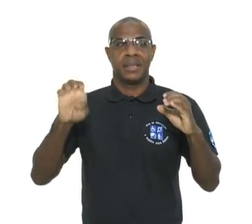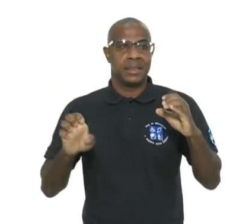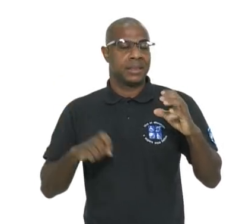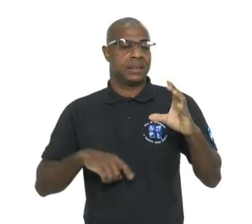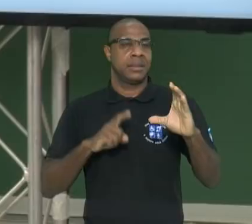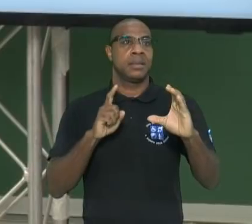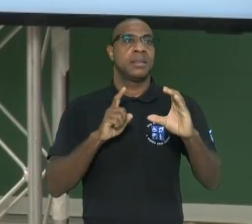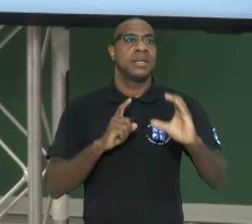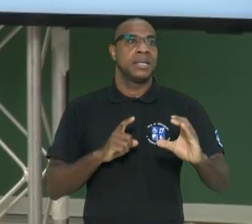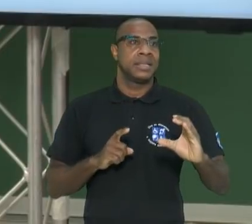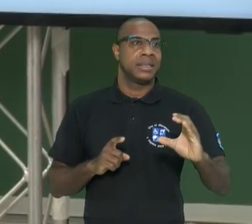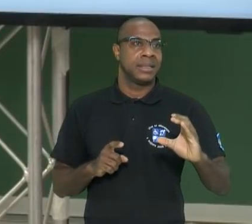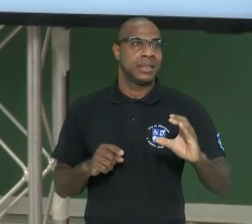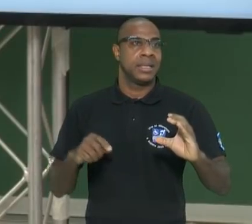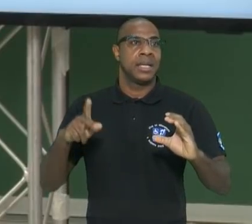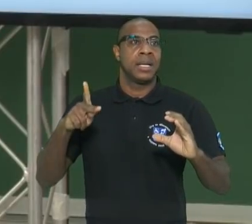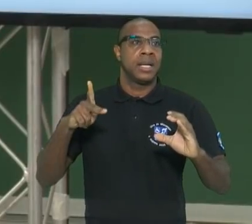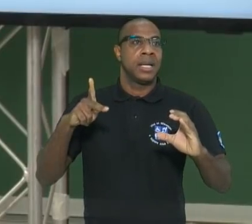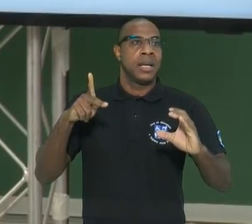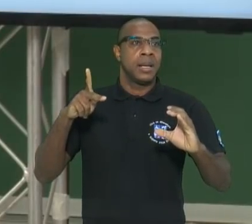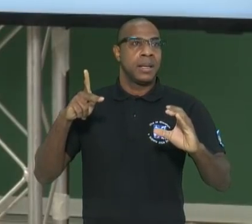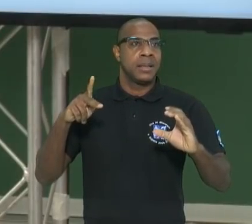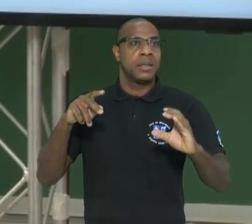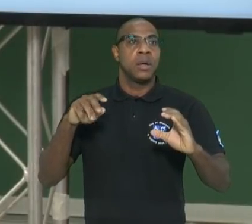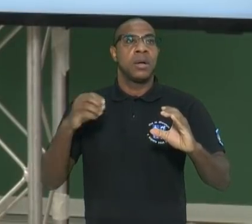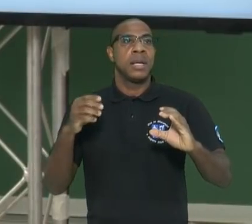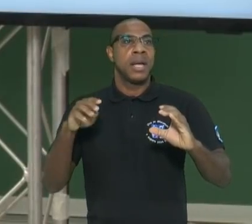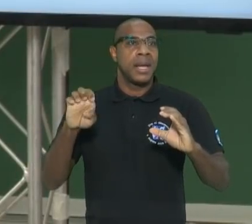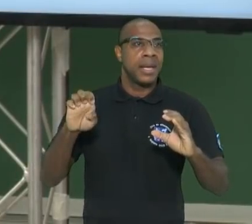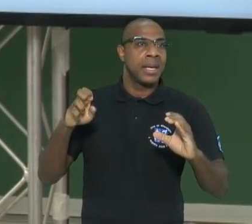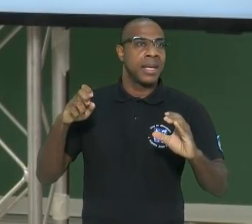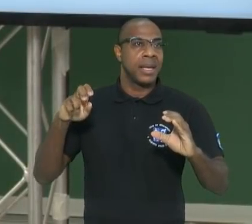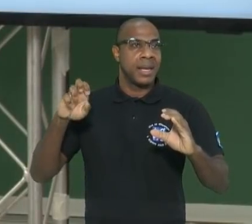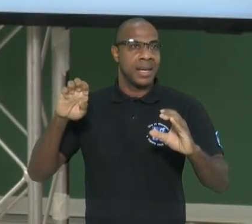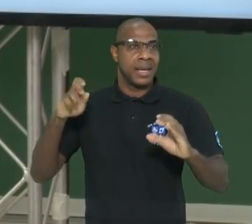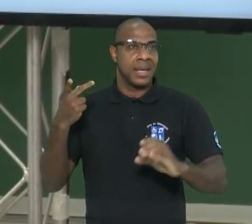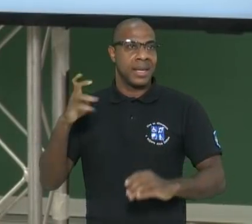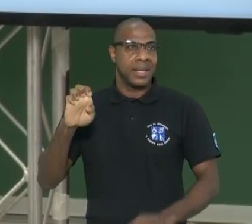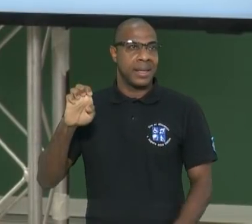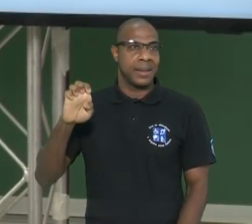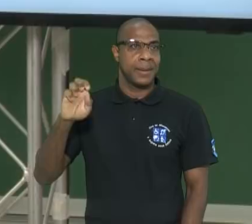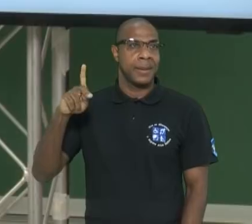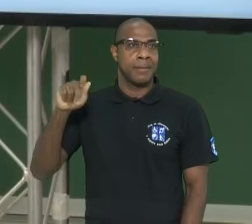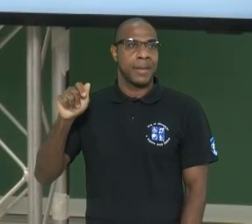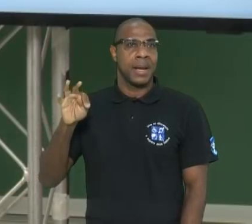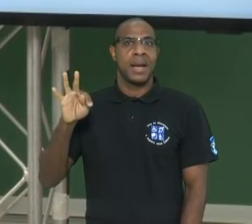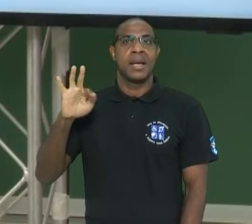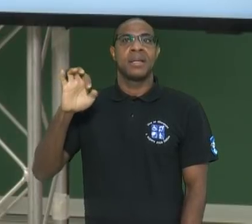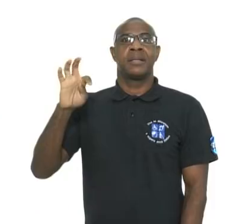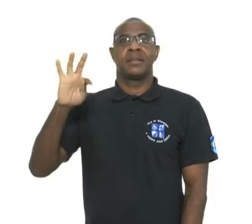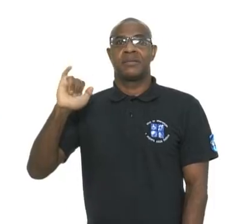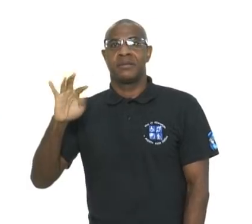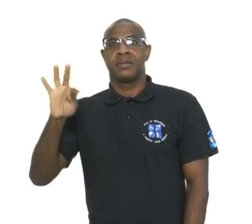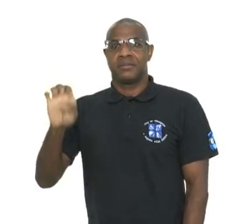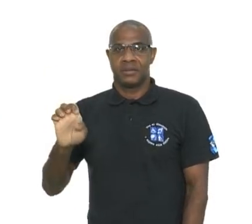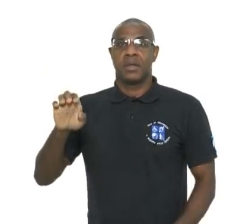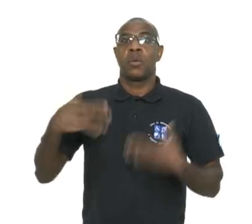D, poliomielite e hepatite. Será que você consegue responder, pessoal? Anote lá no seu caderninho.